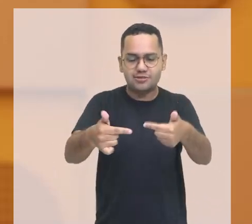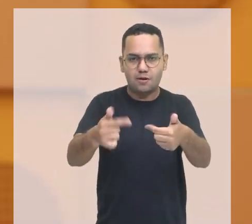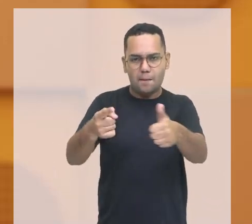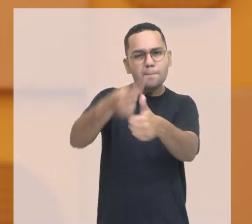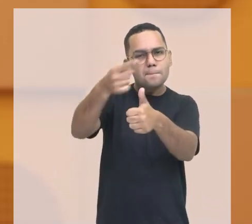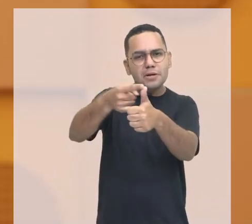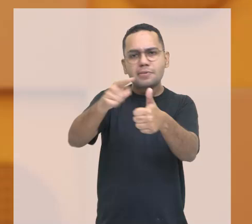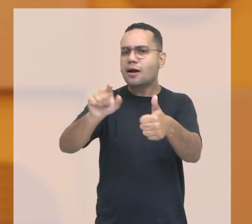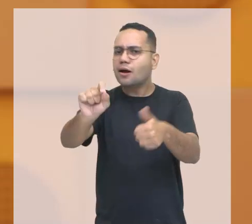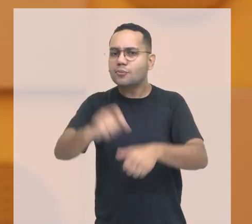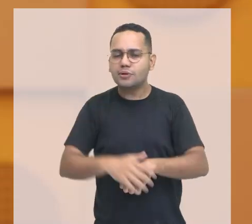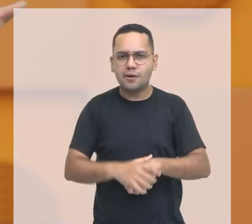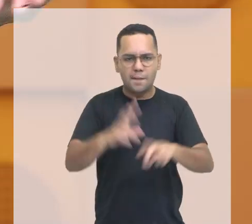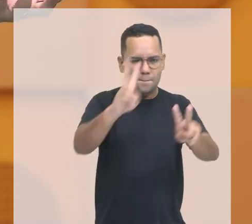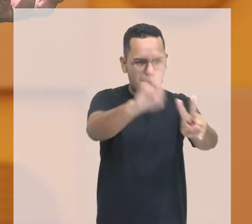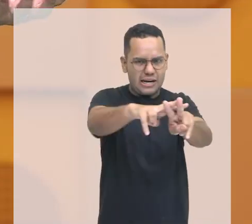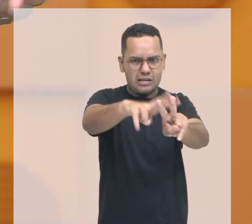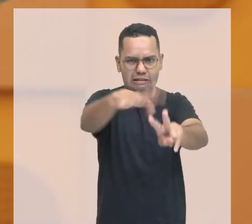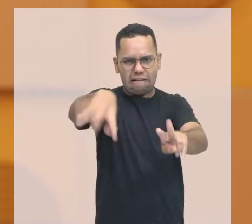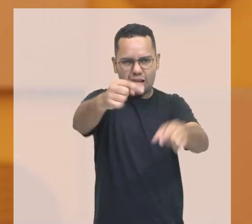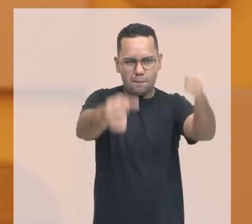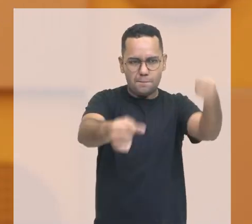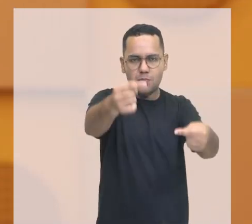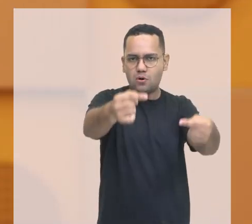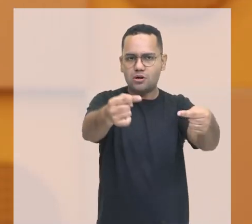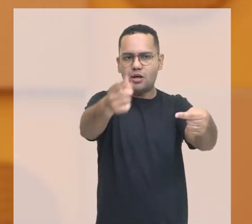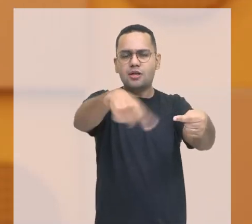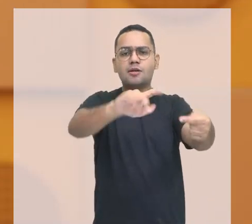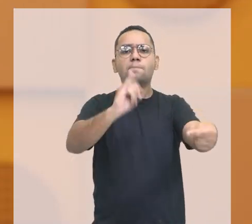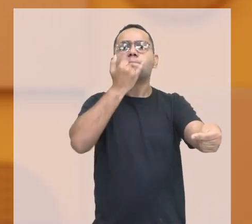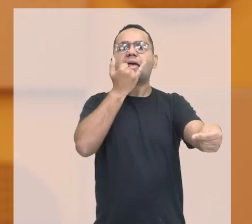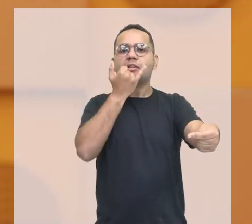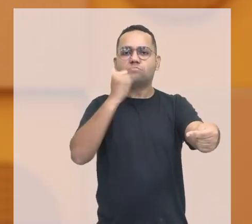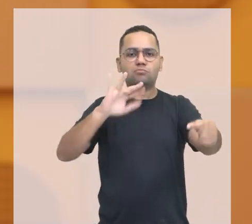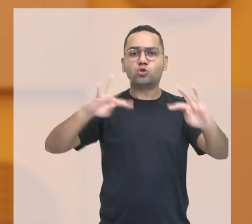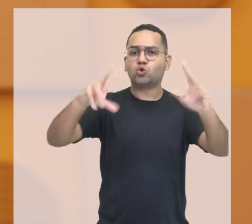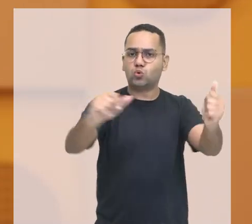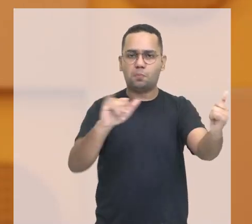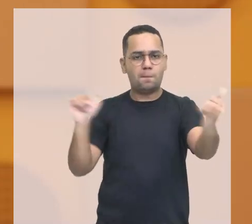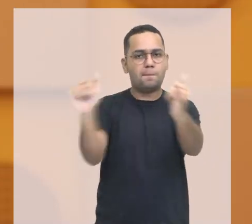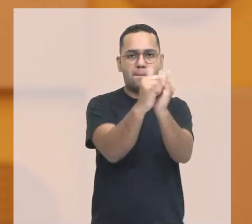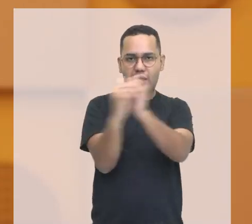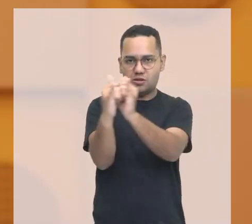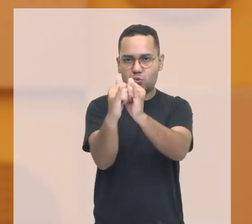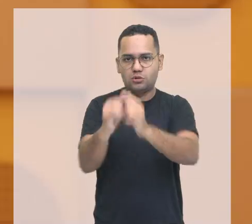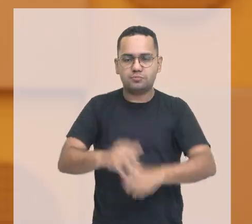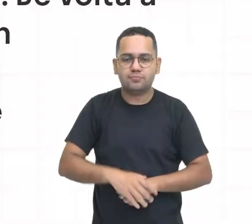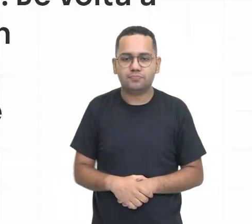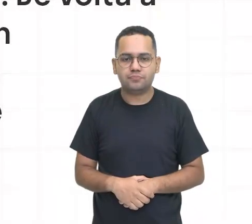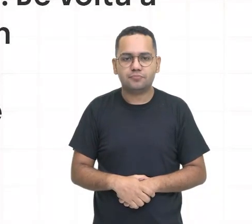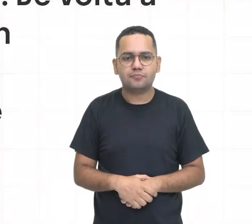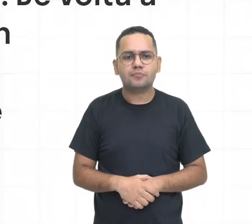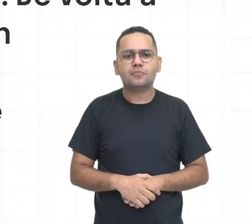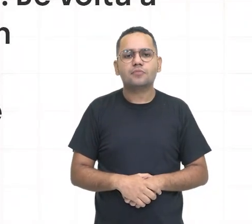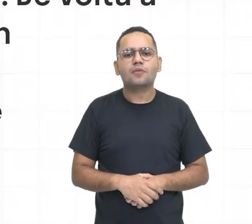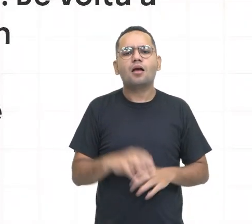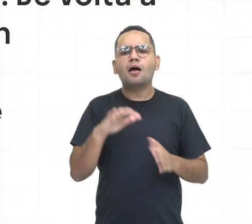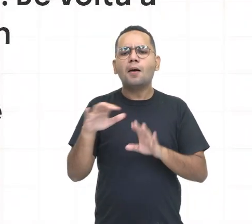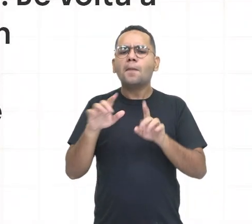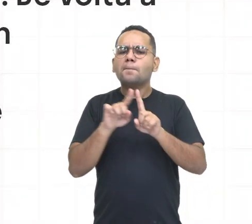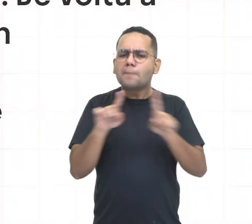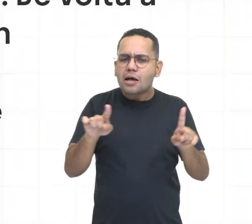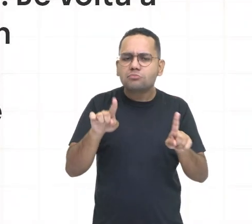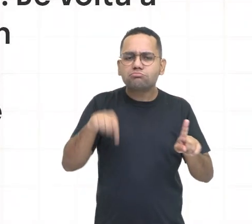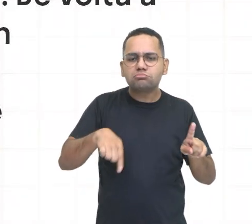políticos. Nisso que ele anistia, quem volta do exílio era o líder bolchevique, o Vladimir Lenin, que começa a